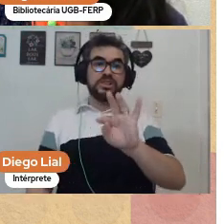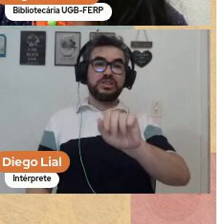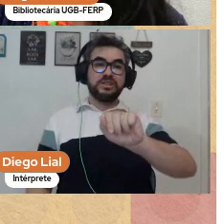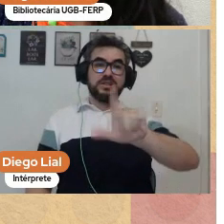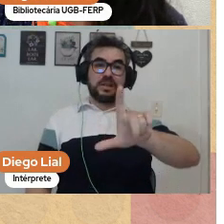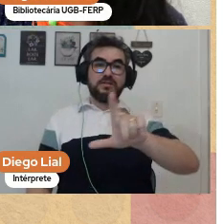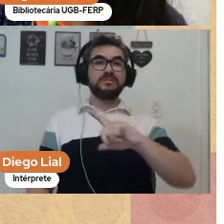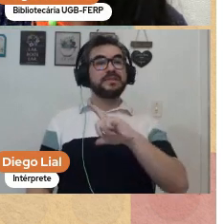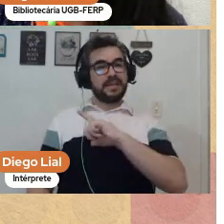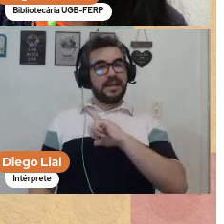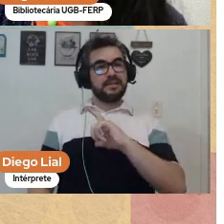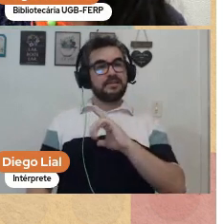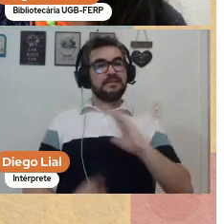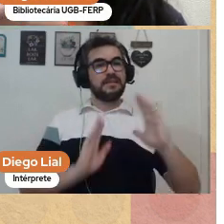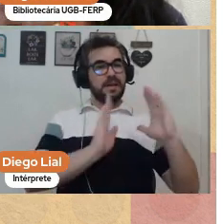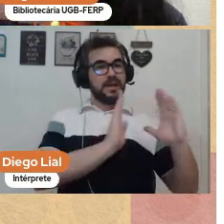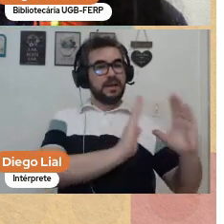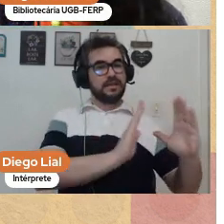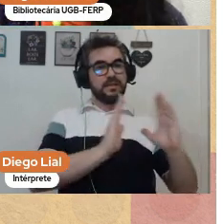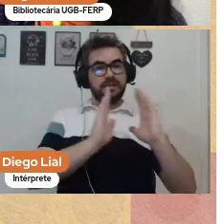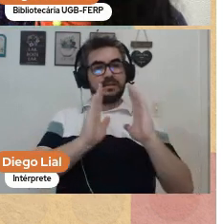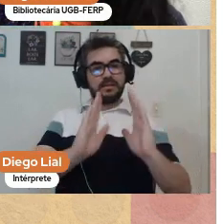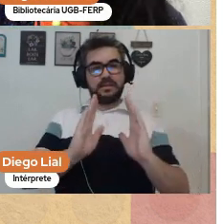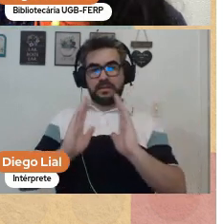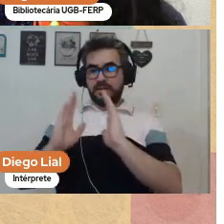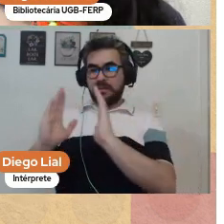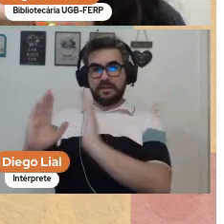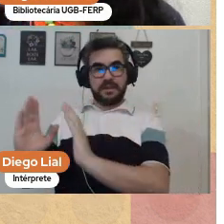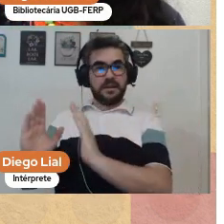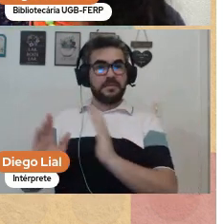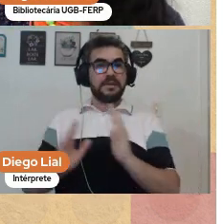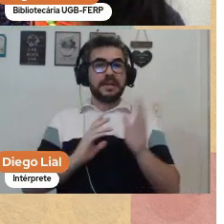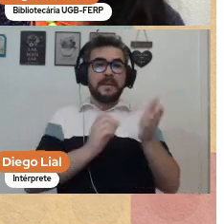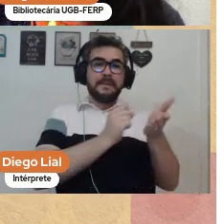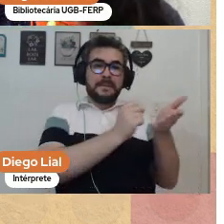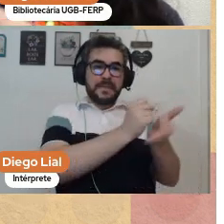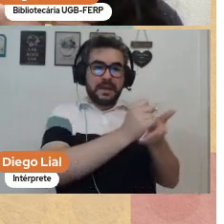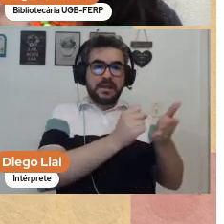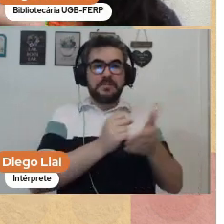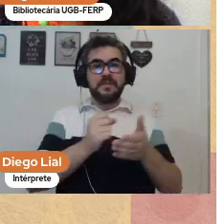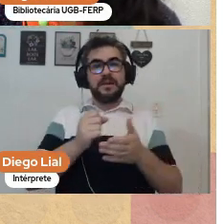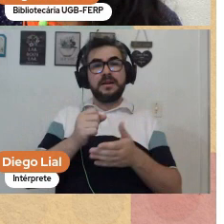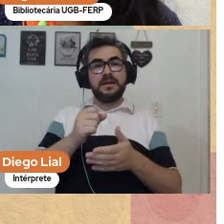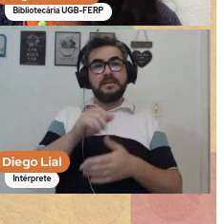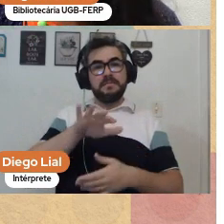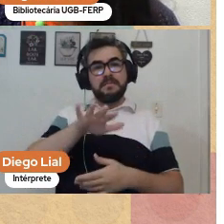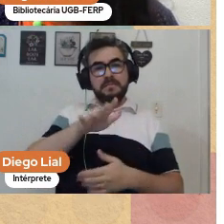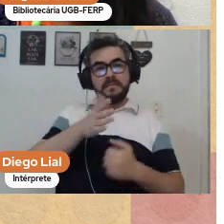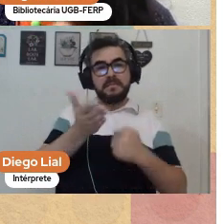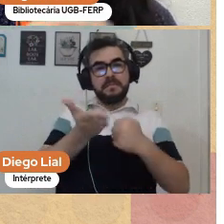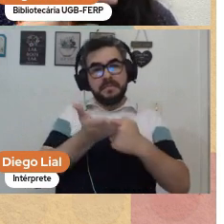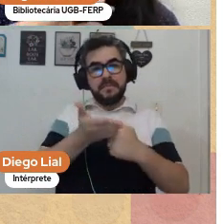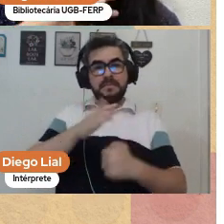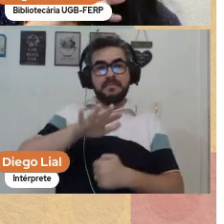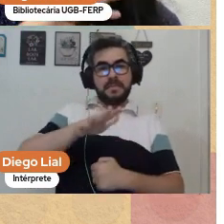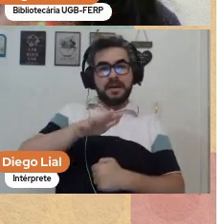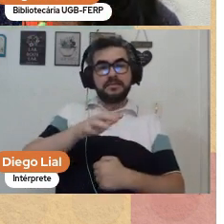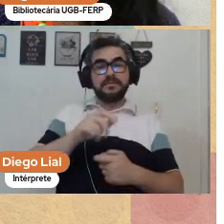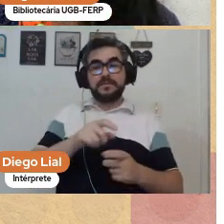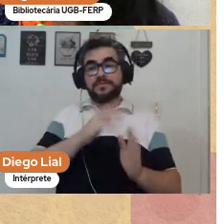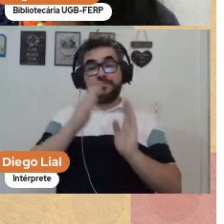a etapa média, e tem aquela etapa ouro, que é a arquivemática, com todos os empacotamentos, com todos